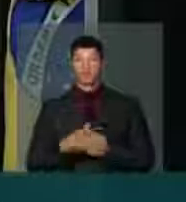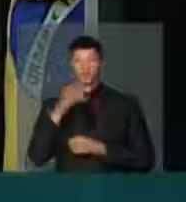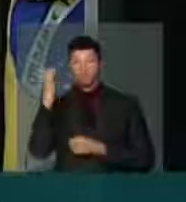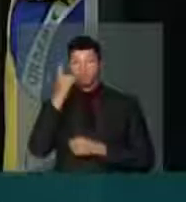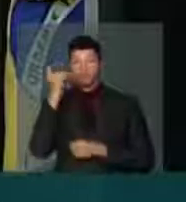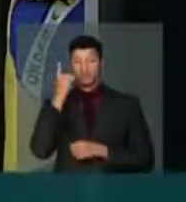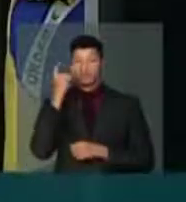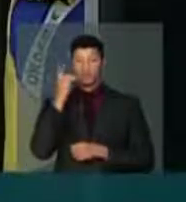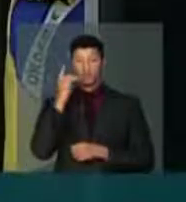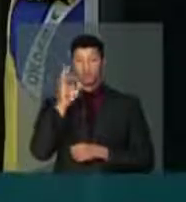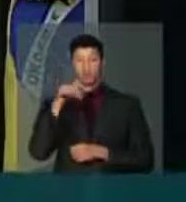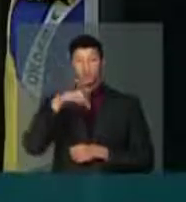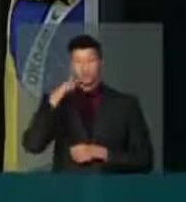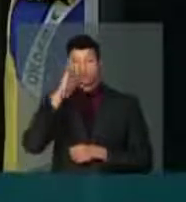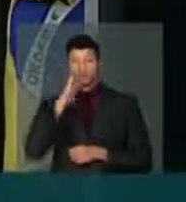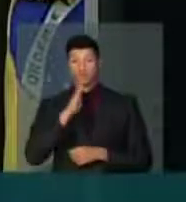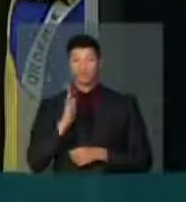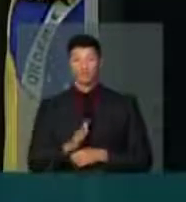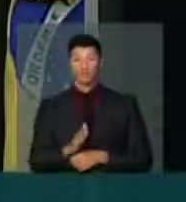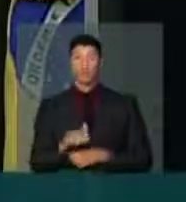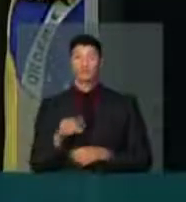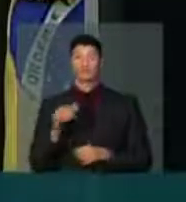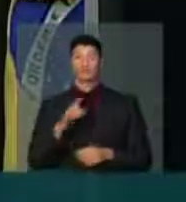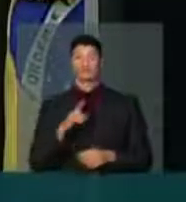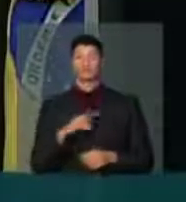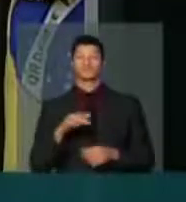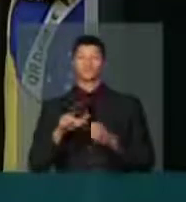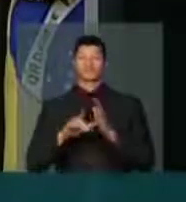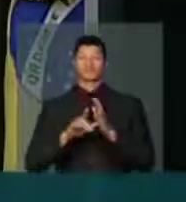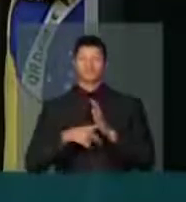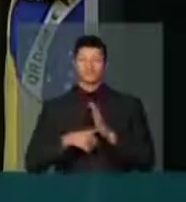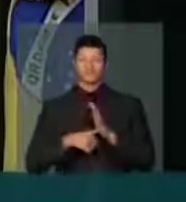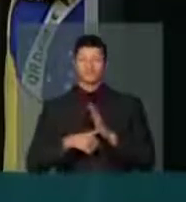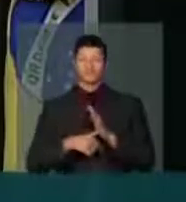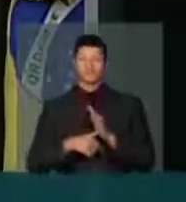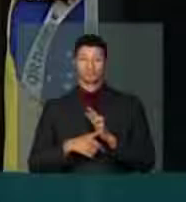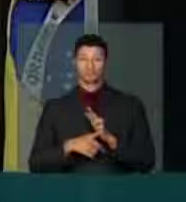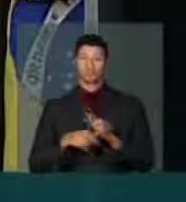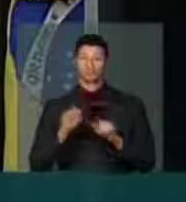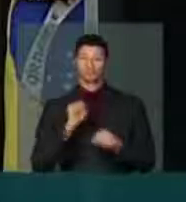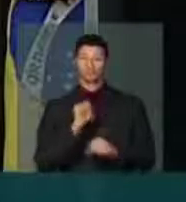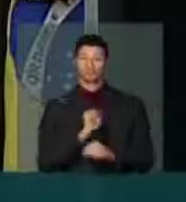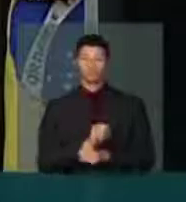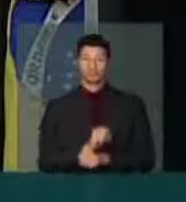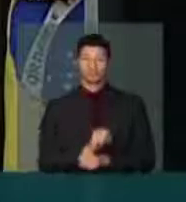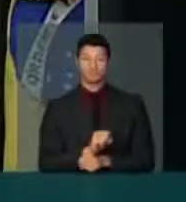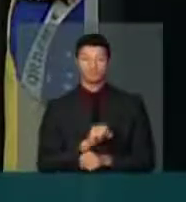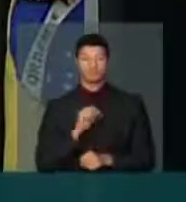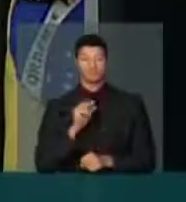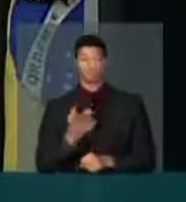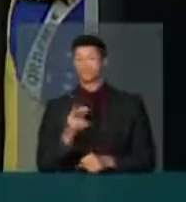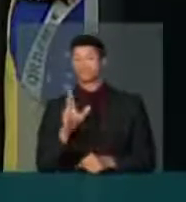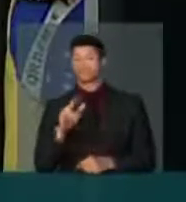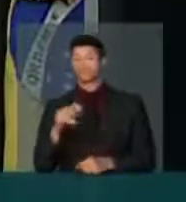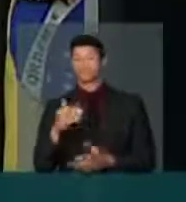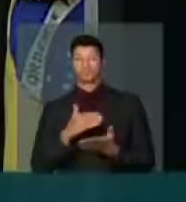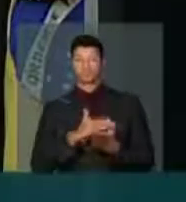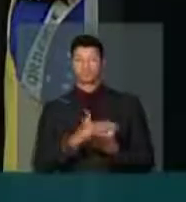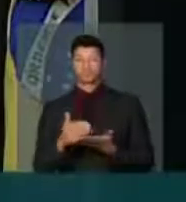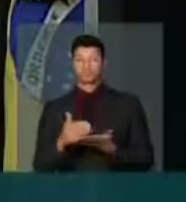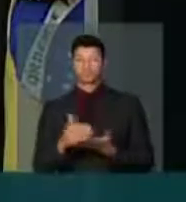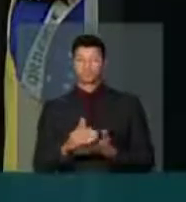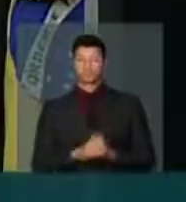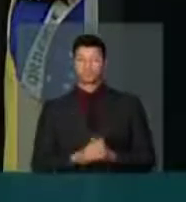básico, deputado Moroni Torga, no Brasil, encontram-se atrasadas, paralisadas ou sequer foram